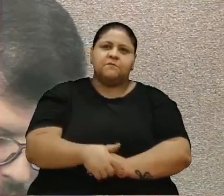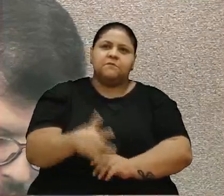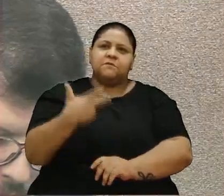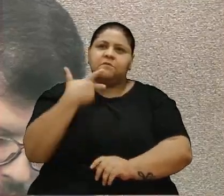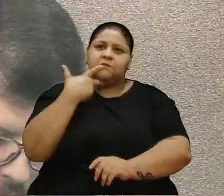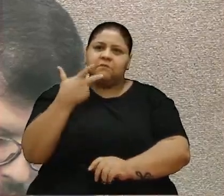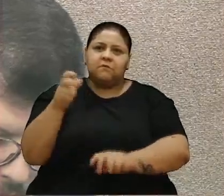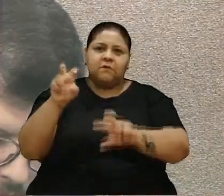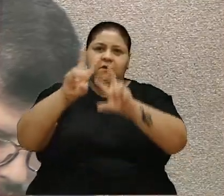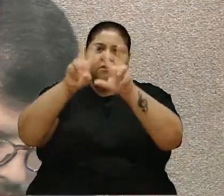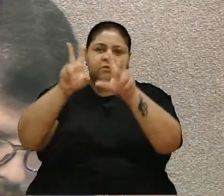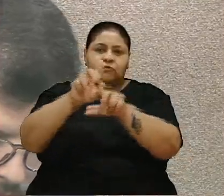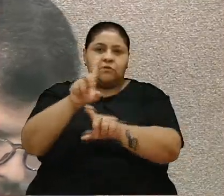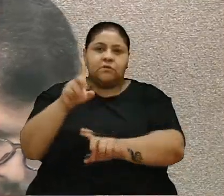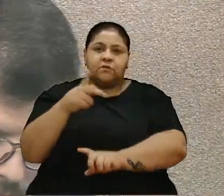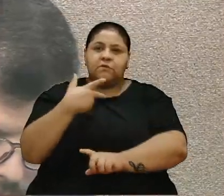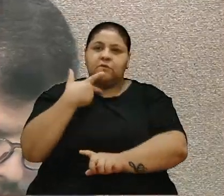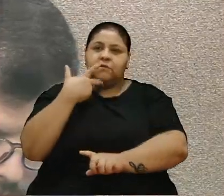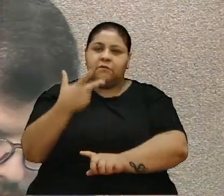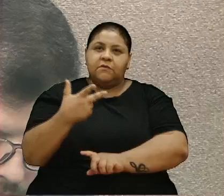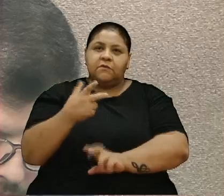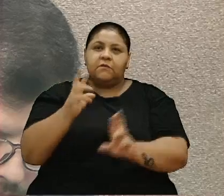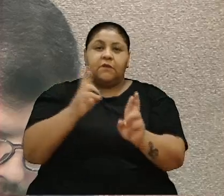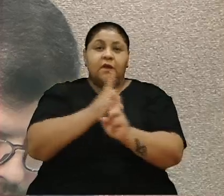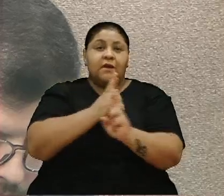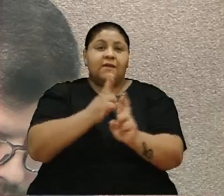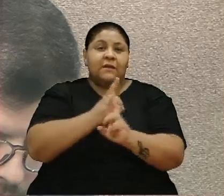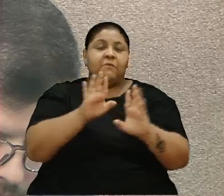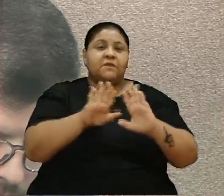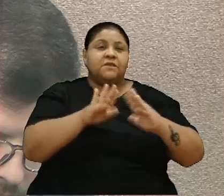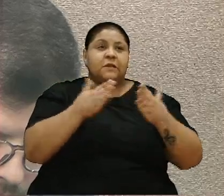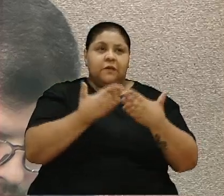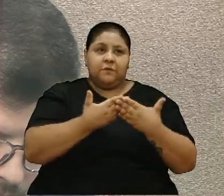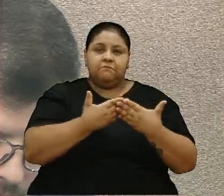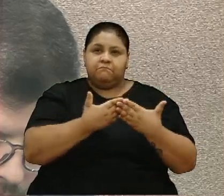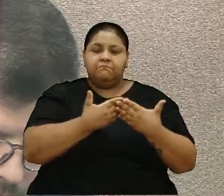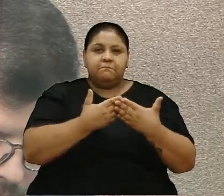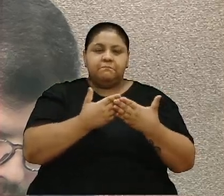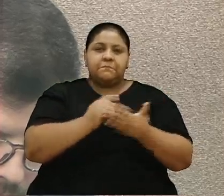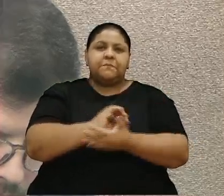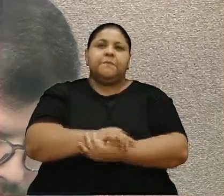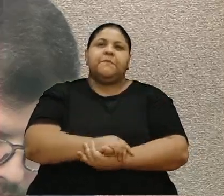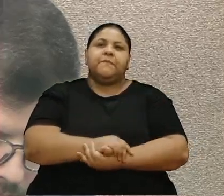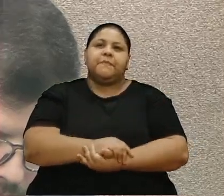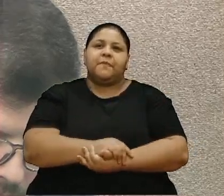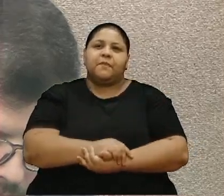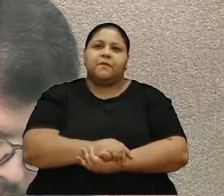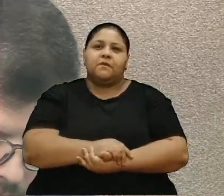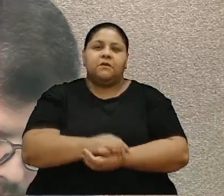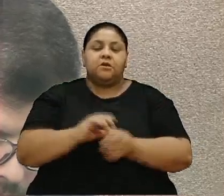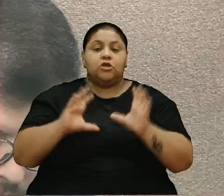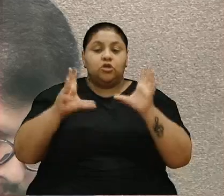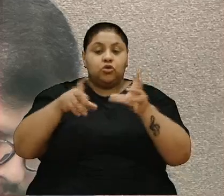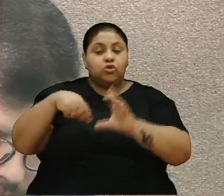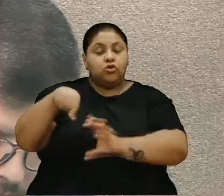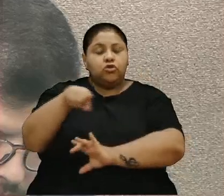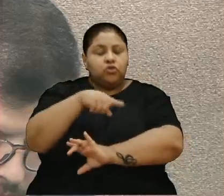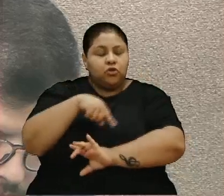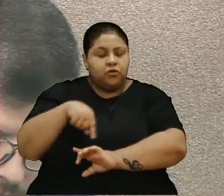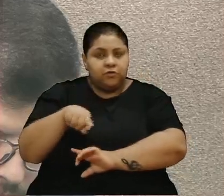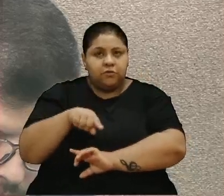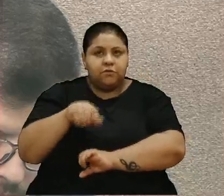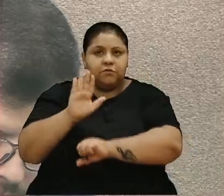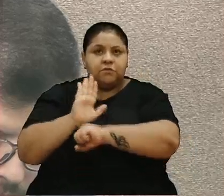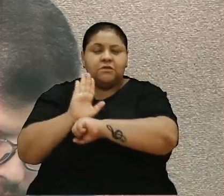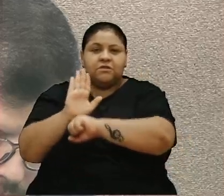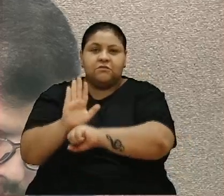foi abordado, que é com relação às escolas. Então, cabe a todos nós